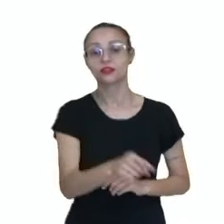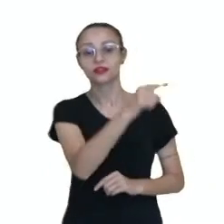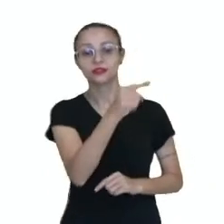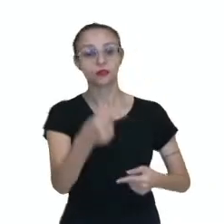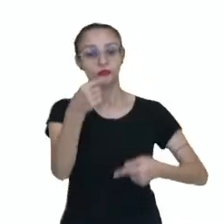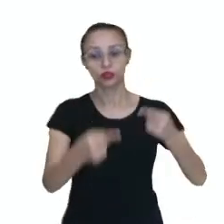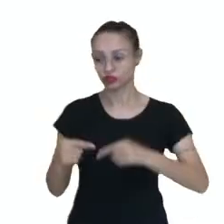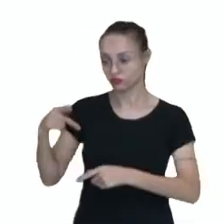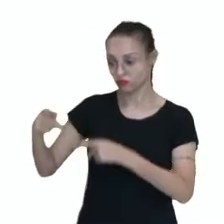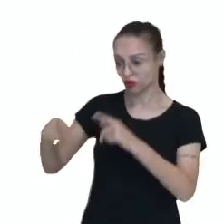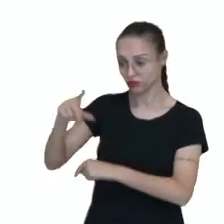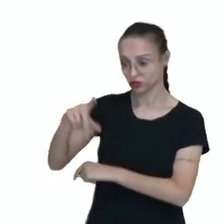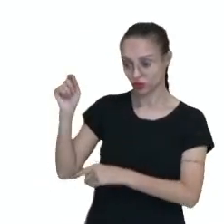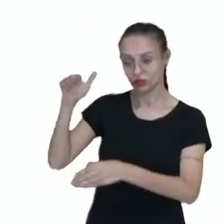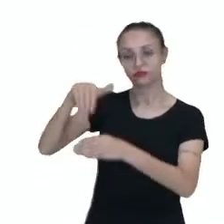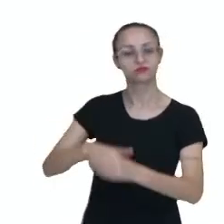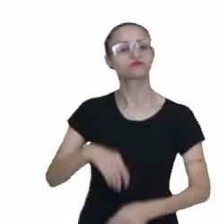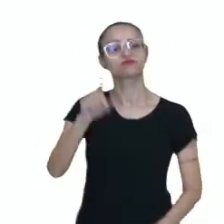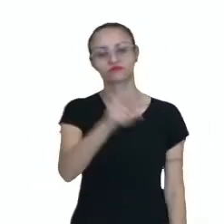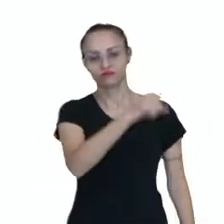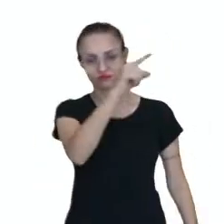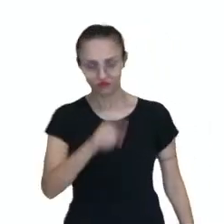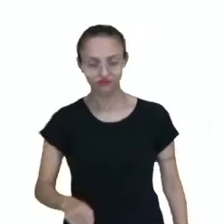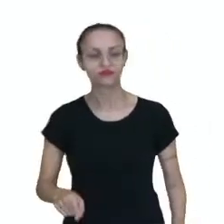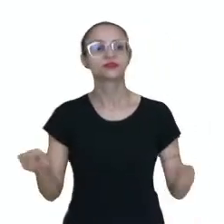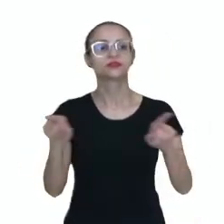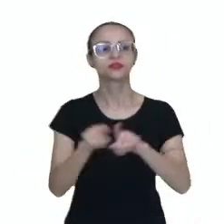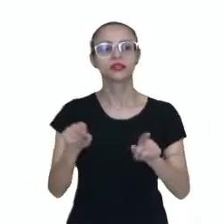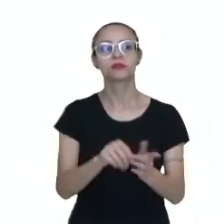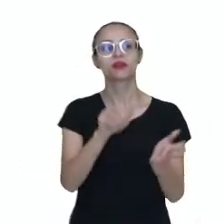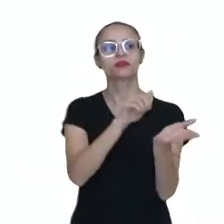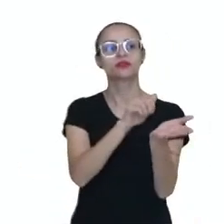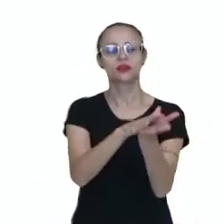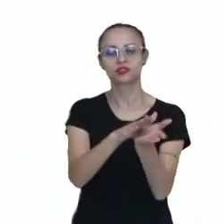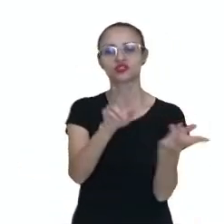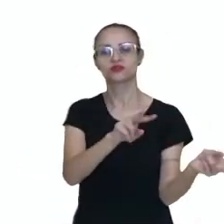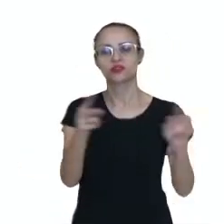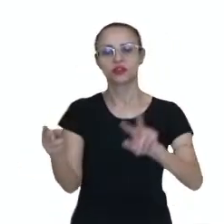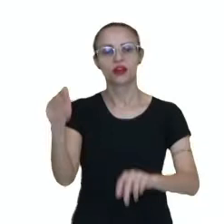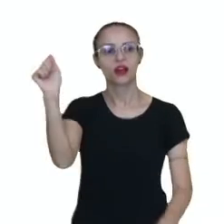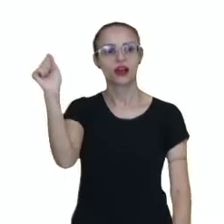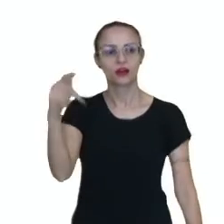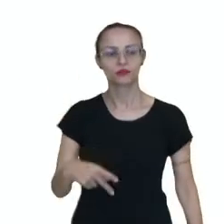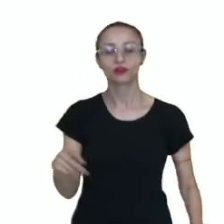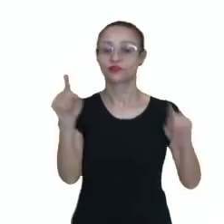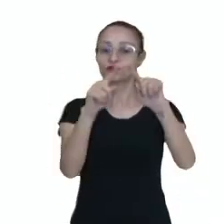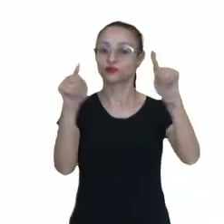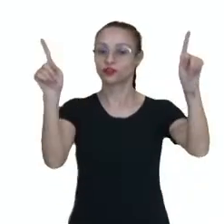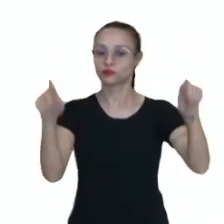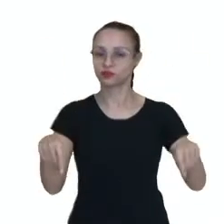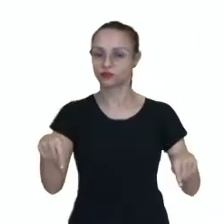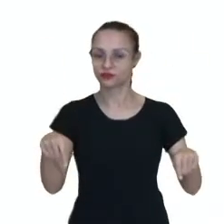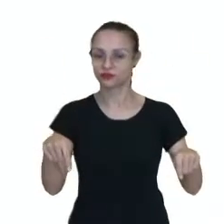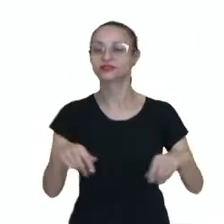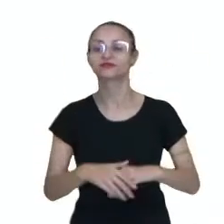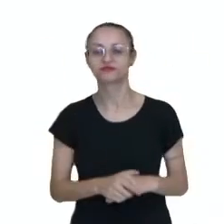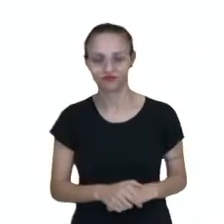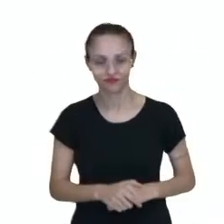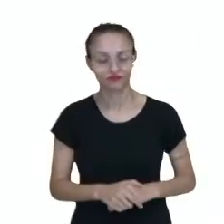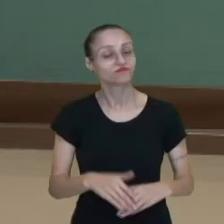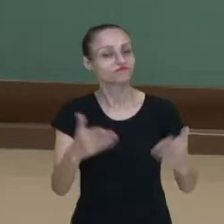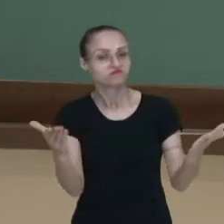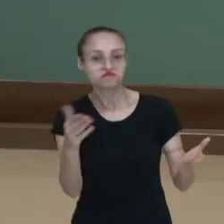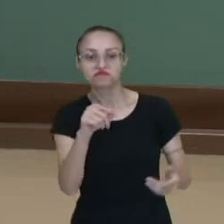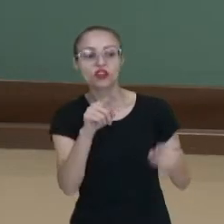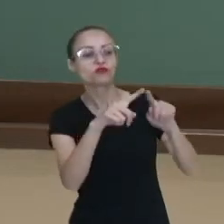pelo povo, mais um direito novo para o presidente. Também demitir, transferir e aposentar funcionários públicos que por